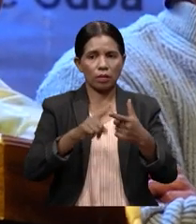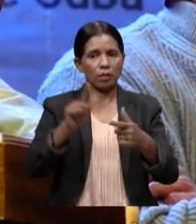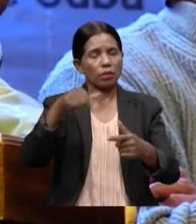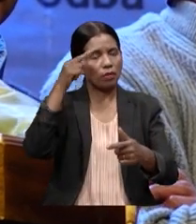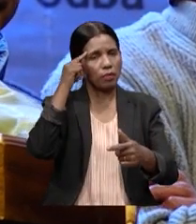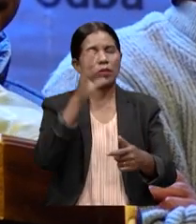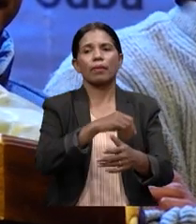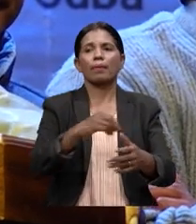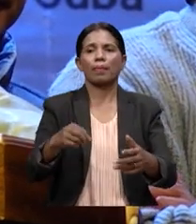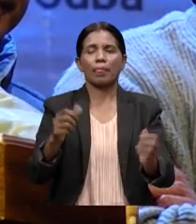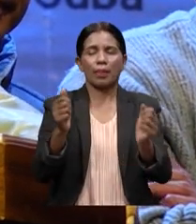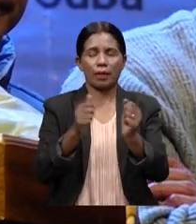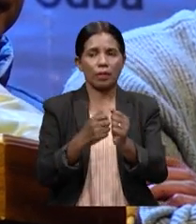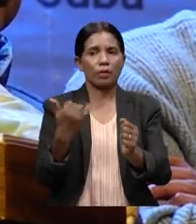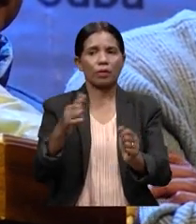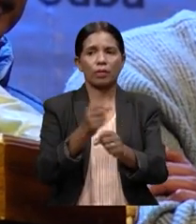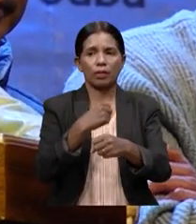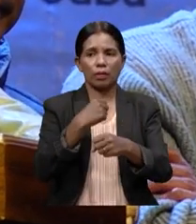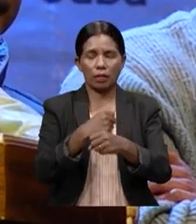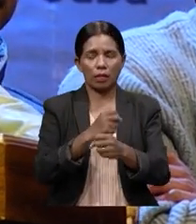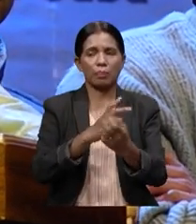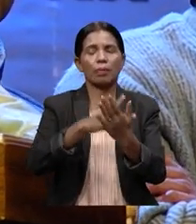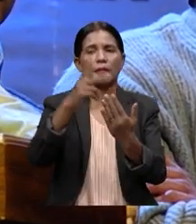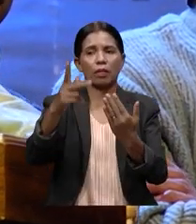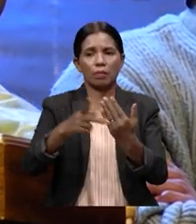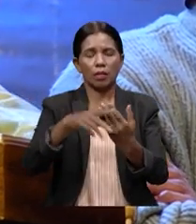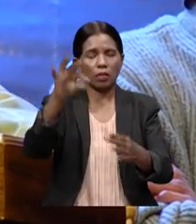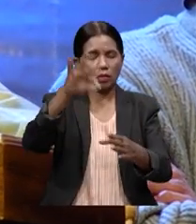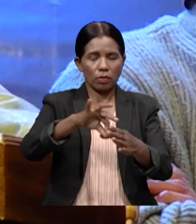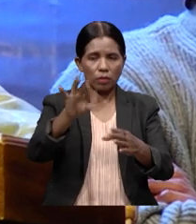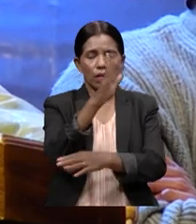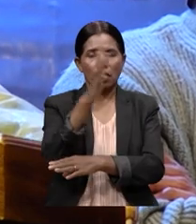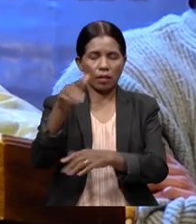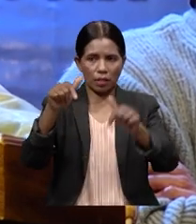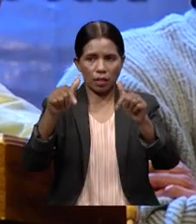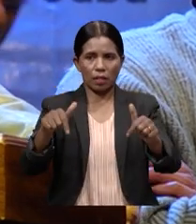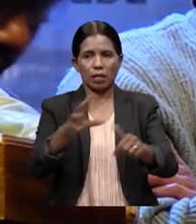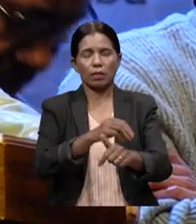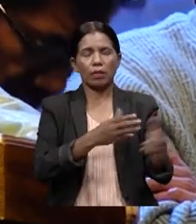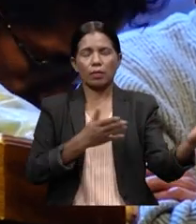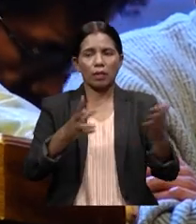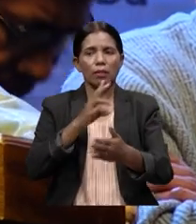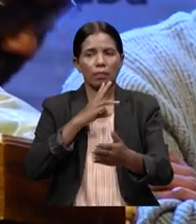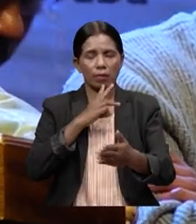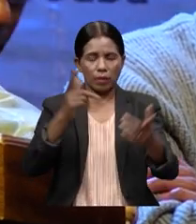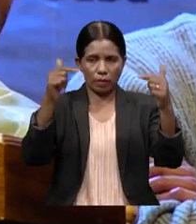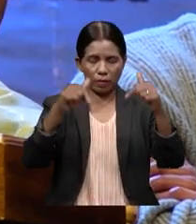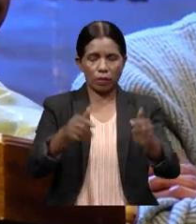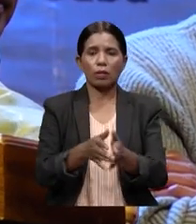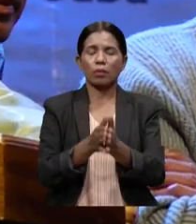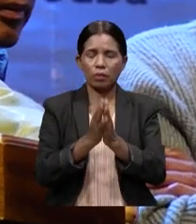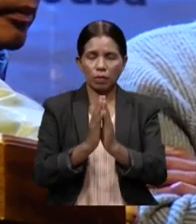governo. Outro era assim, a ser halo, programa Ruma, cuida aí, de ané, nada bem de dia. E russo